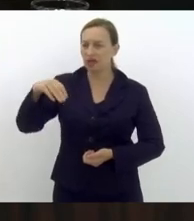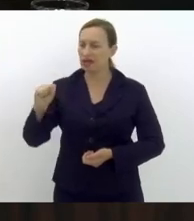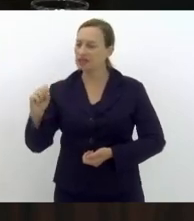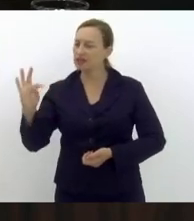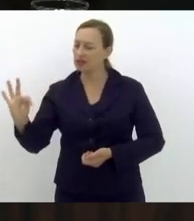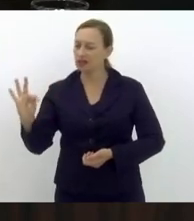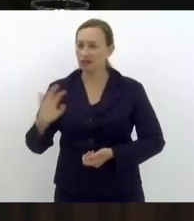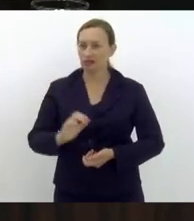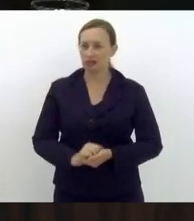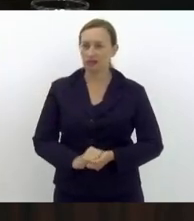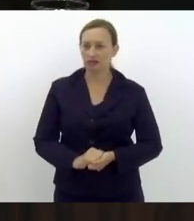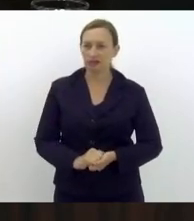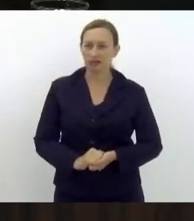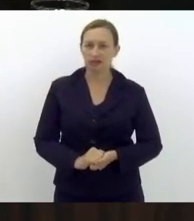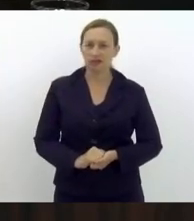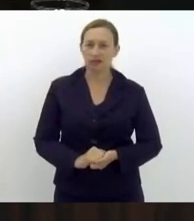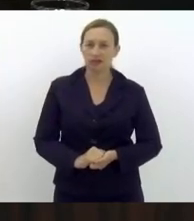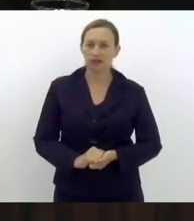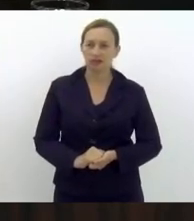MST.